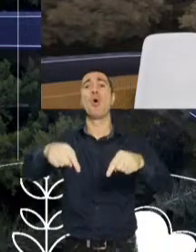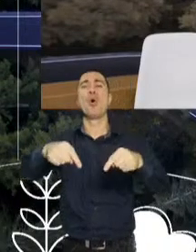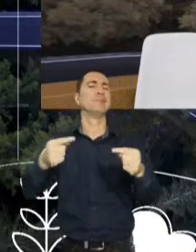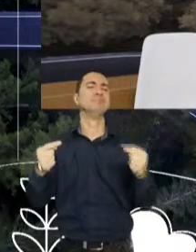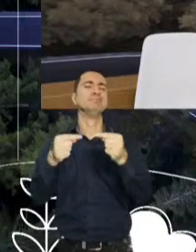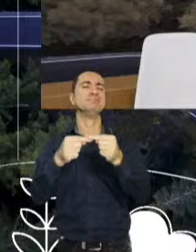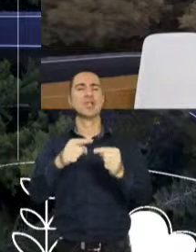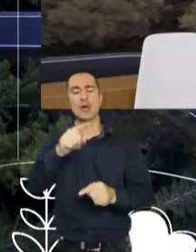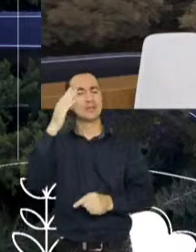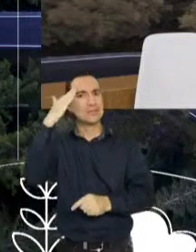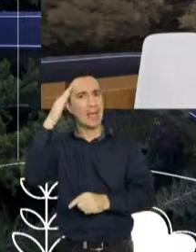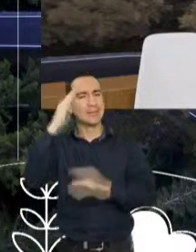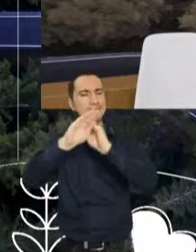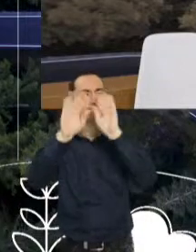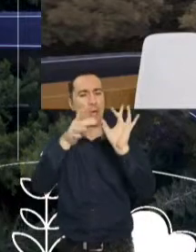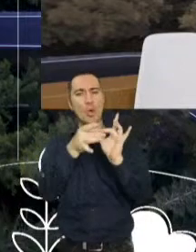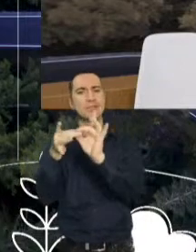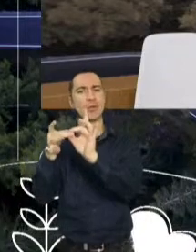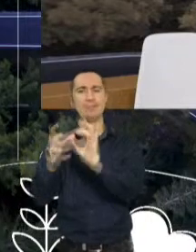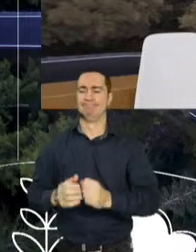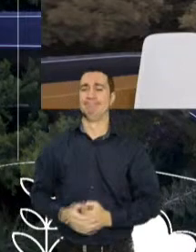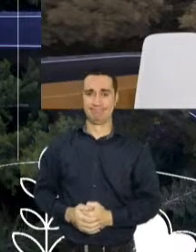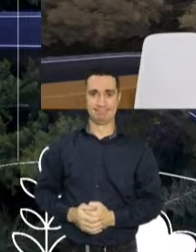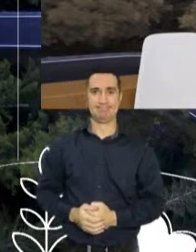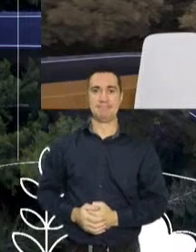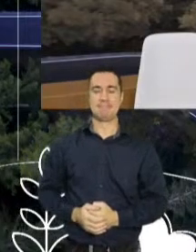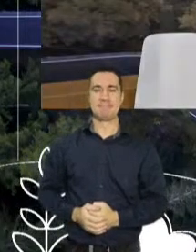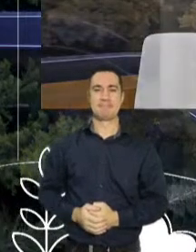como a gente pode habilitar e falar sobre isso.